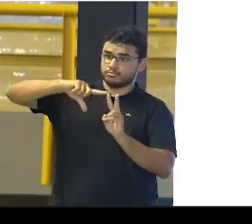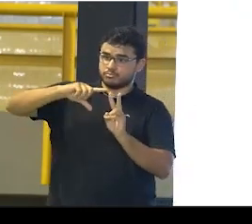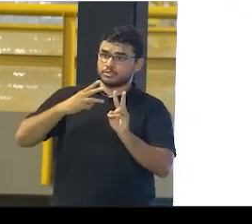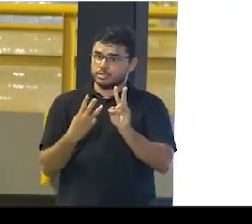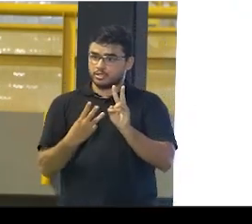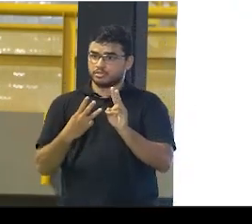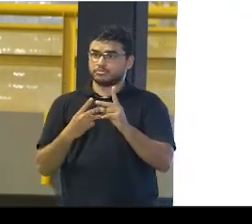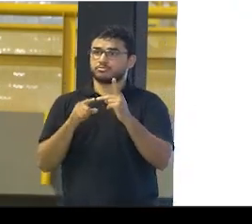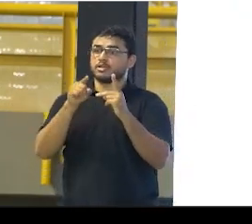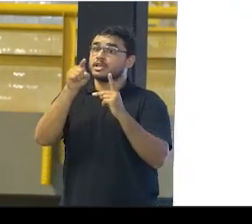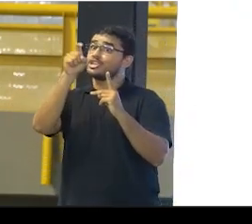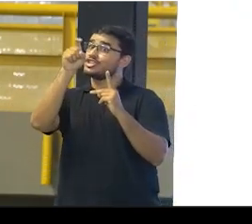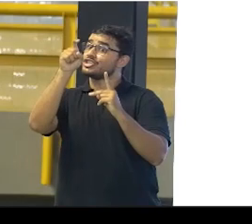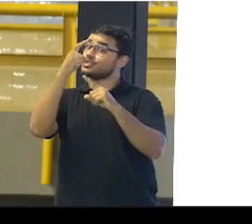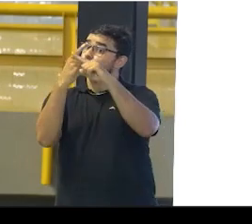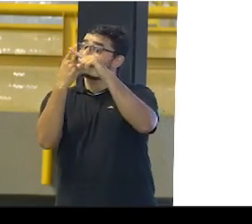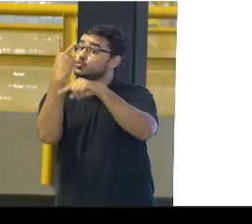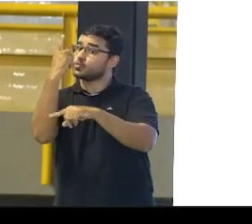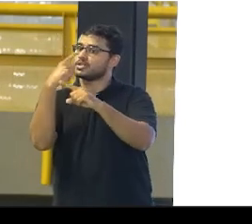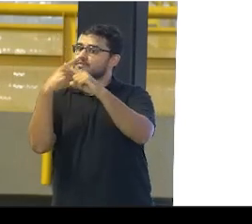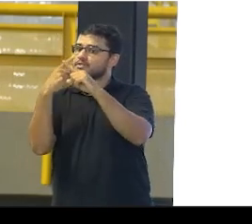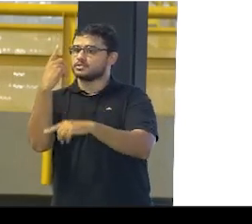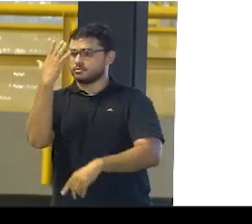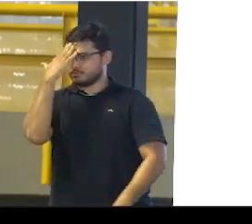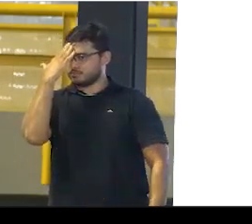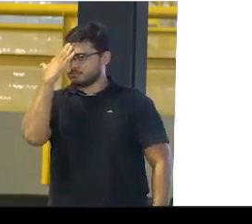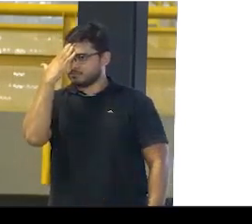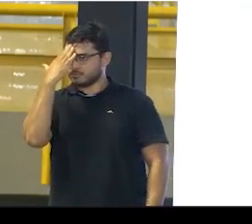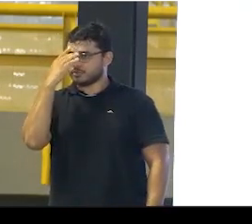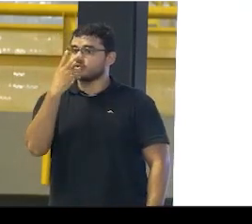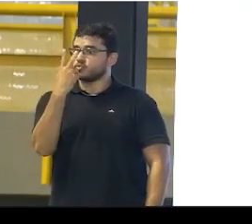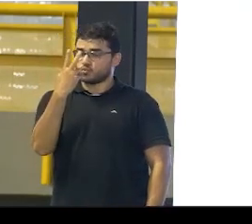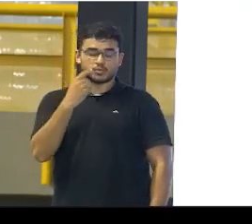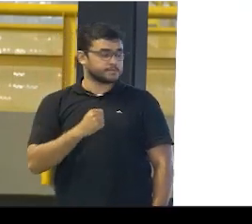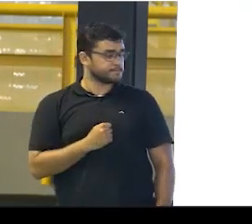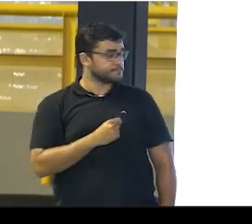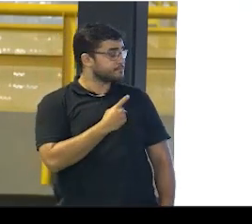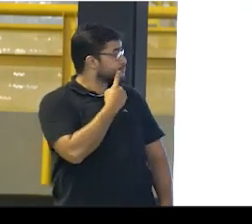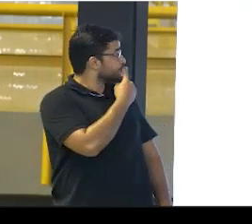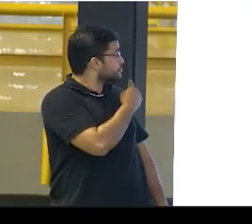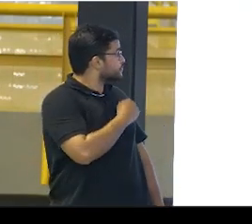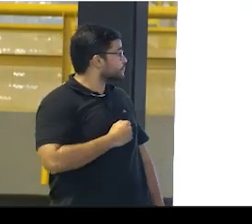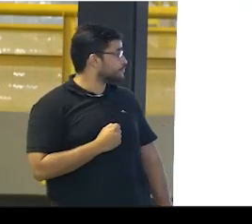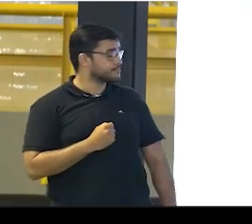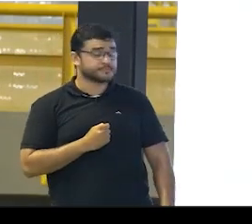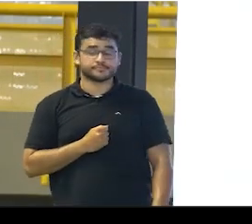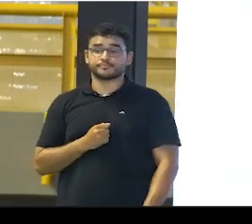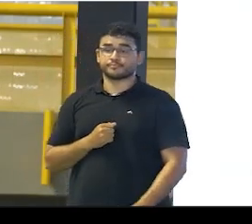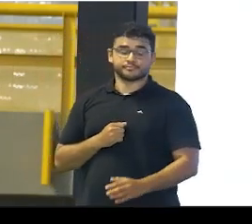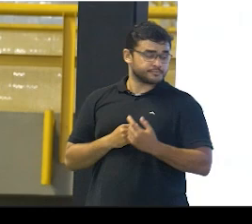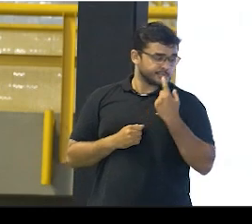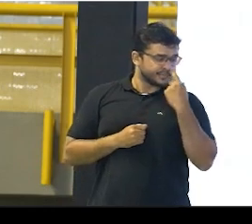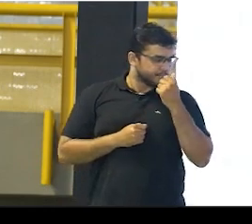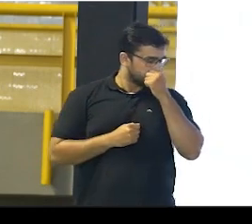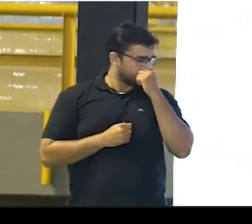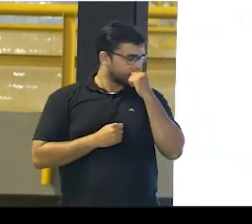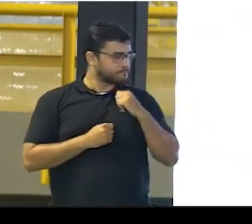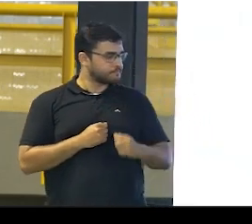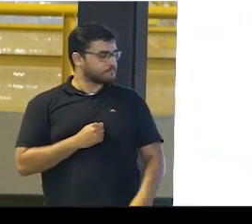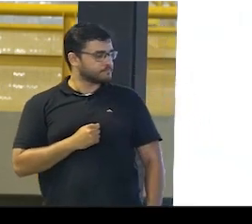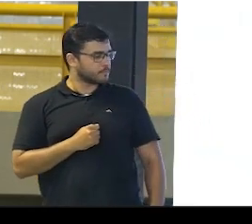cá. Aqui vai ser 4. E aqui vai ser 3, e aqui 5.